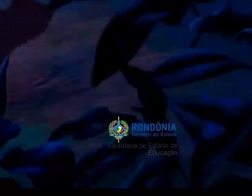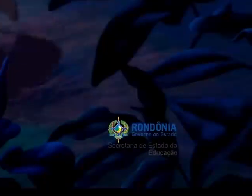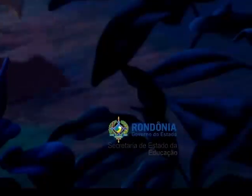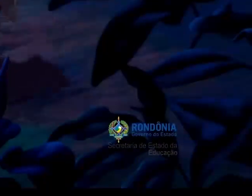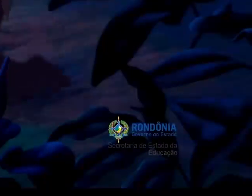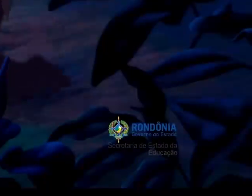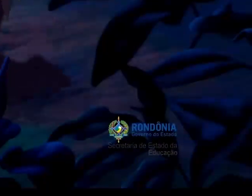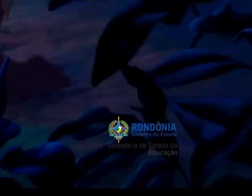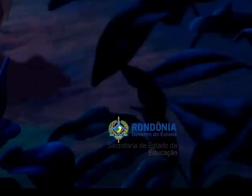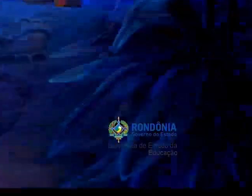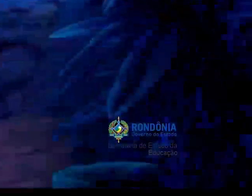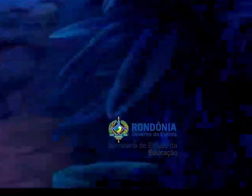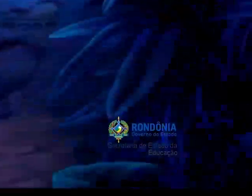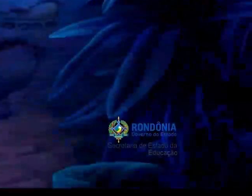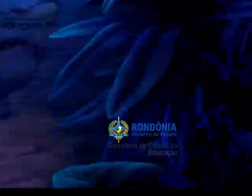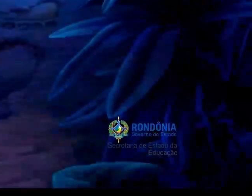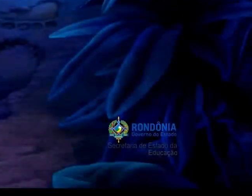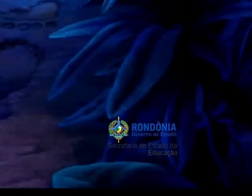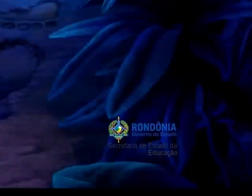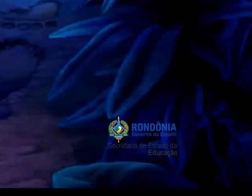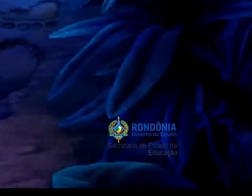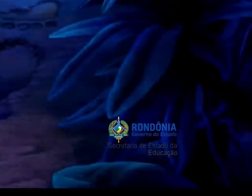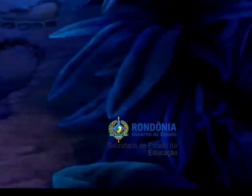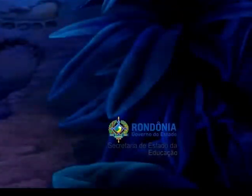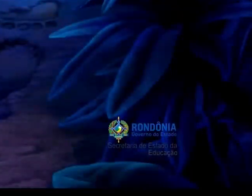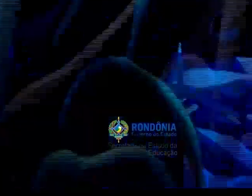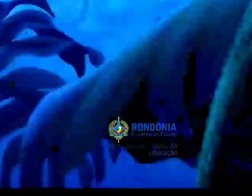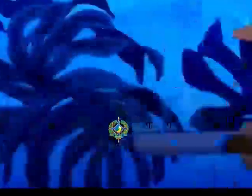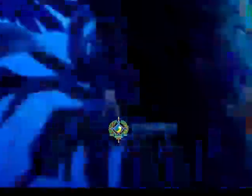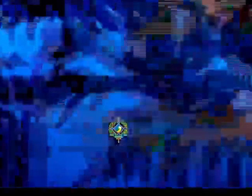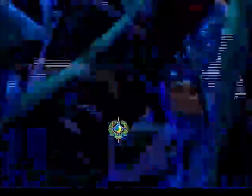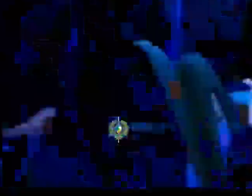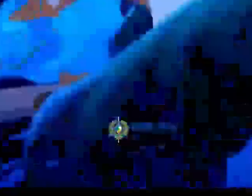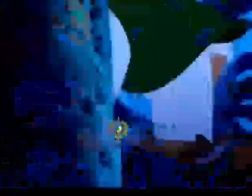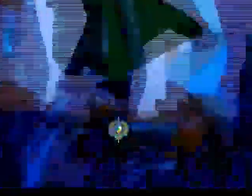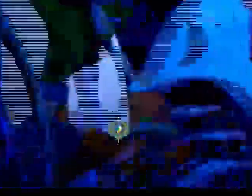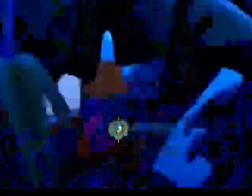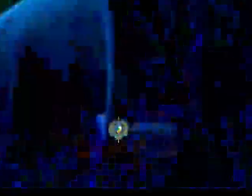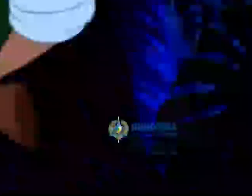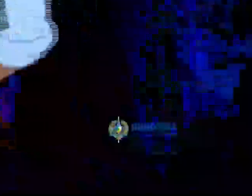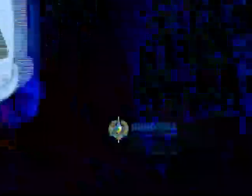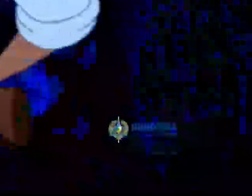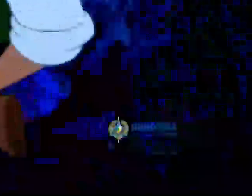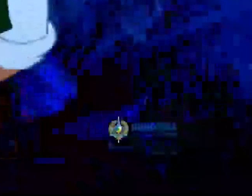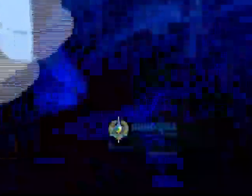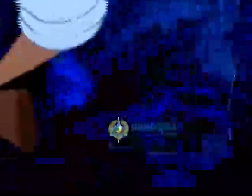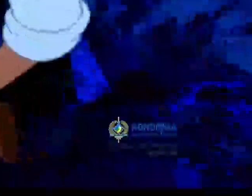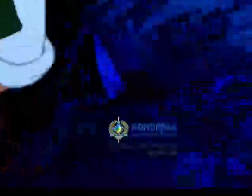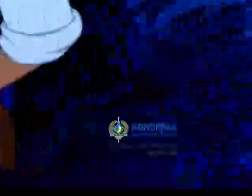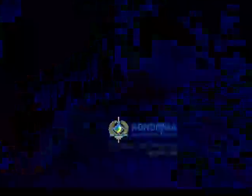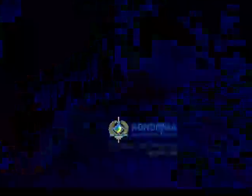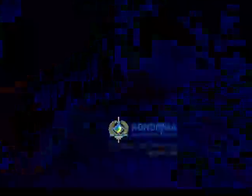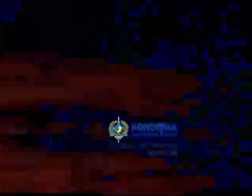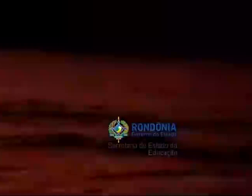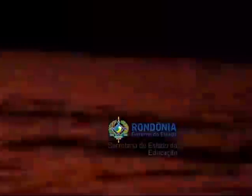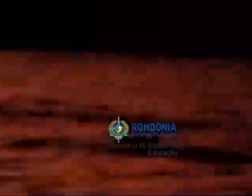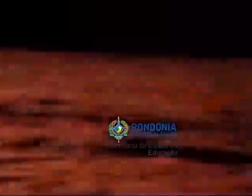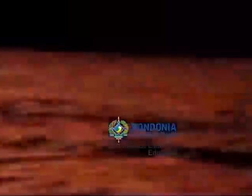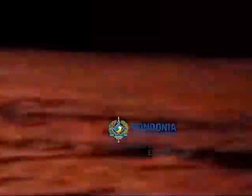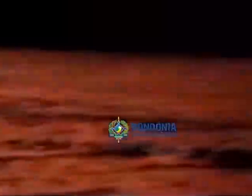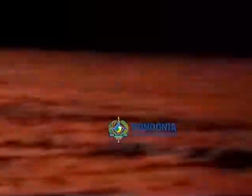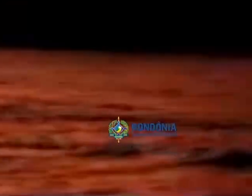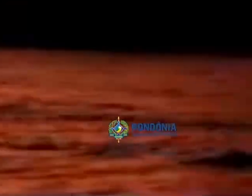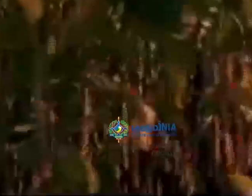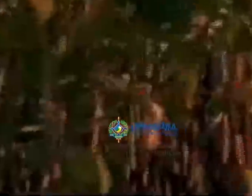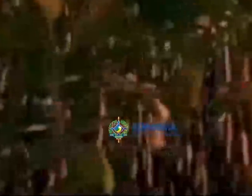virados para trás, justamente para deixar pegadas que levassem os caçadores para o outro lado. Uma das